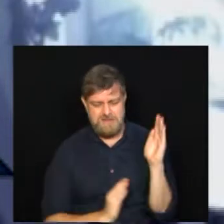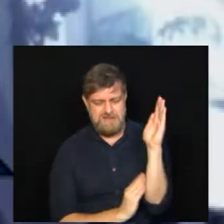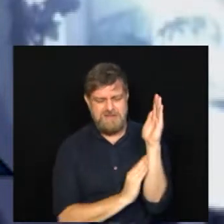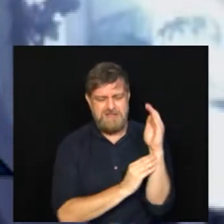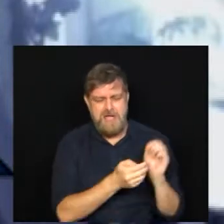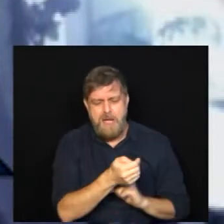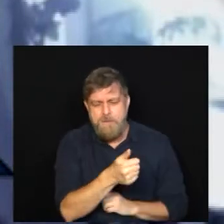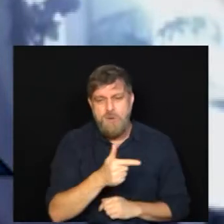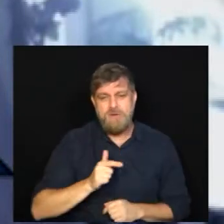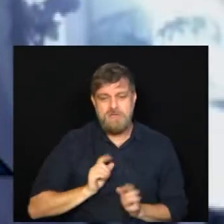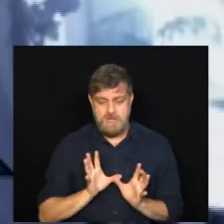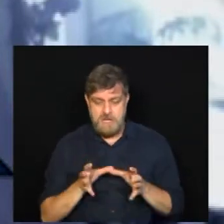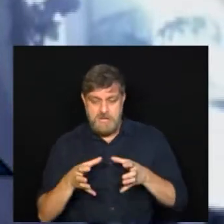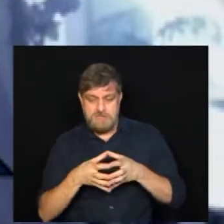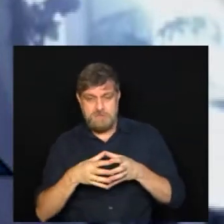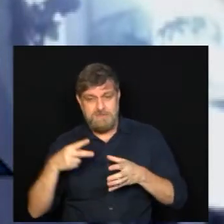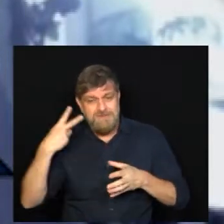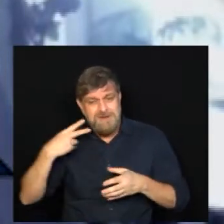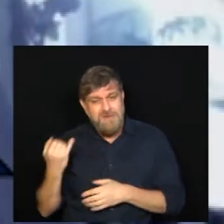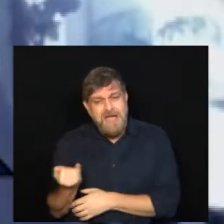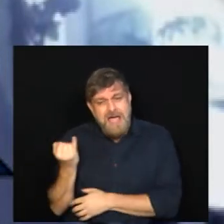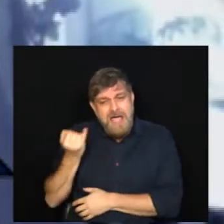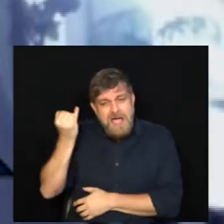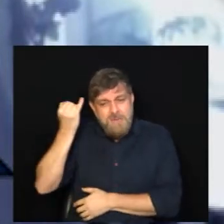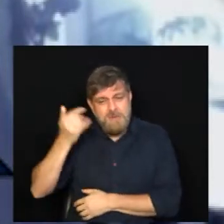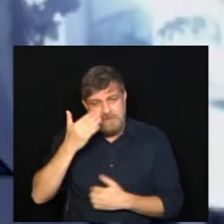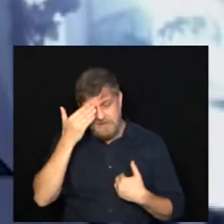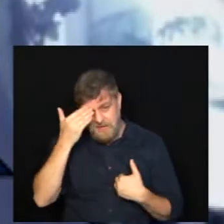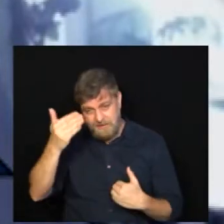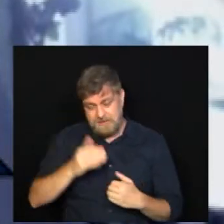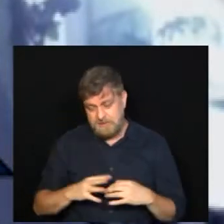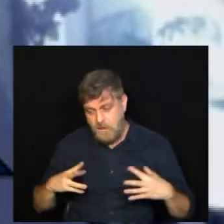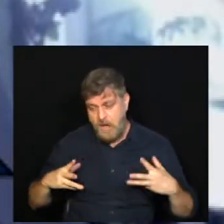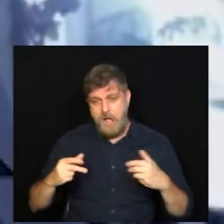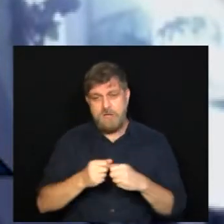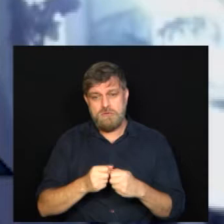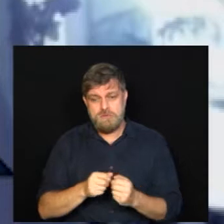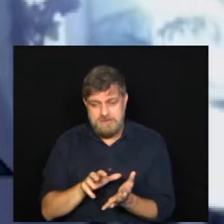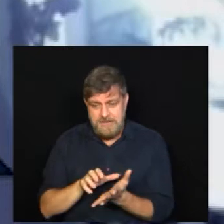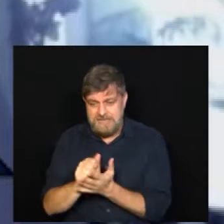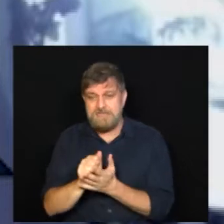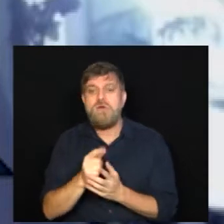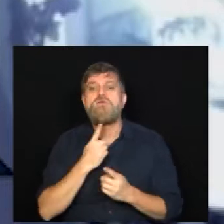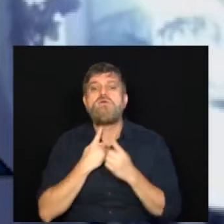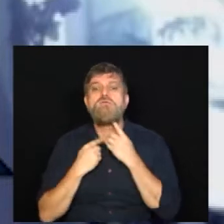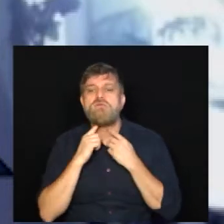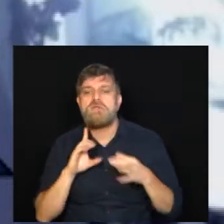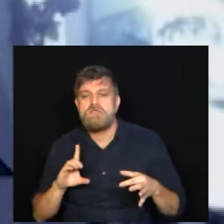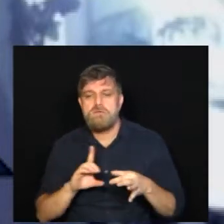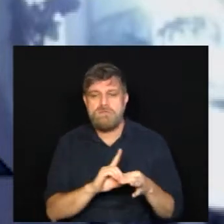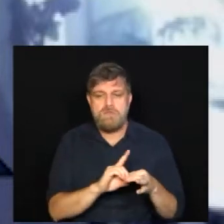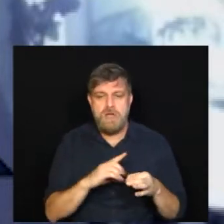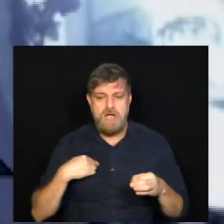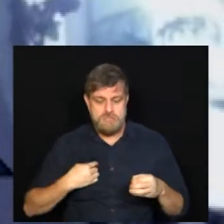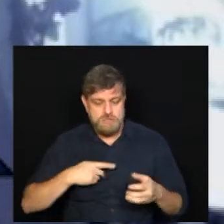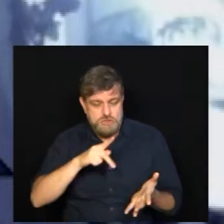sentidos. Então essa comissão é muito importante e eu agradeço a todos que estão se inscrevendo para a gente, de